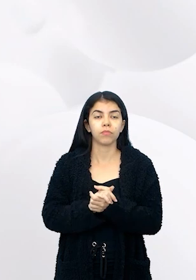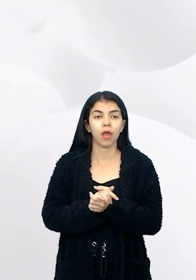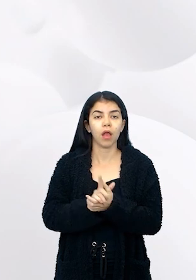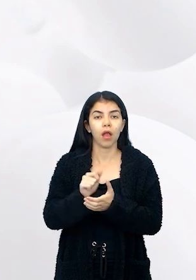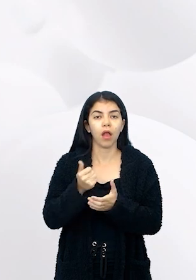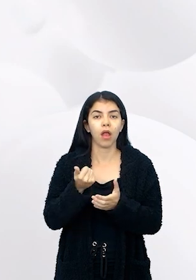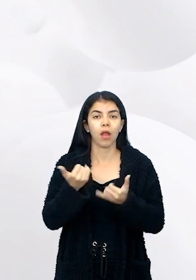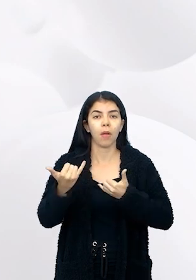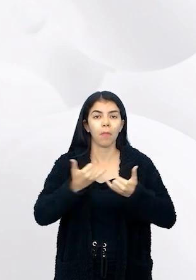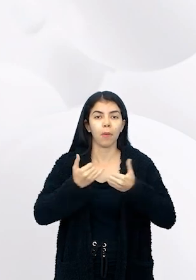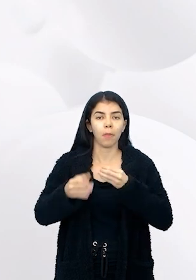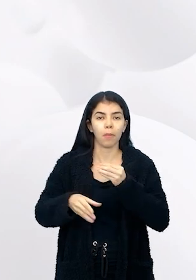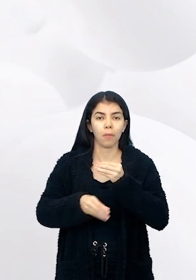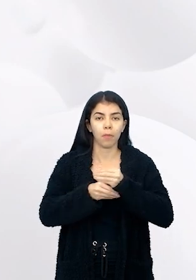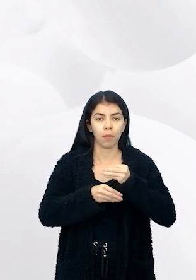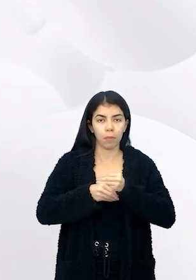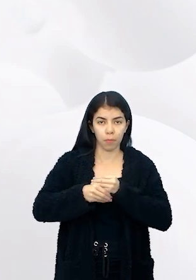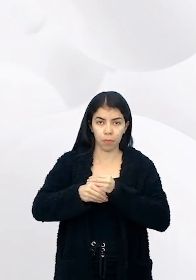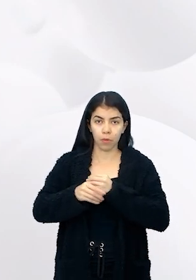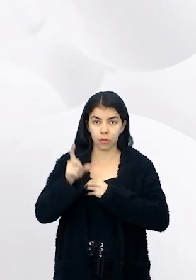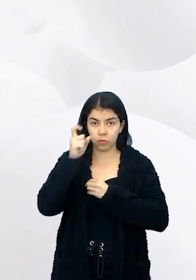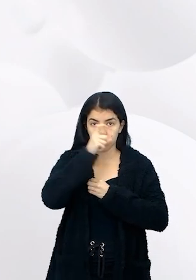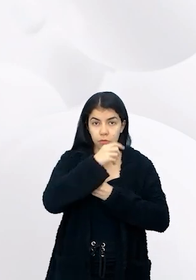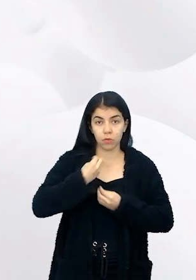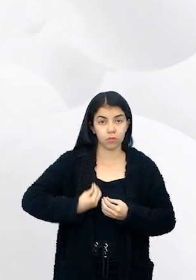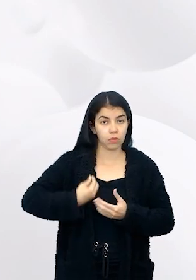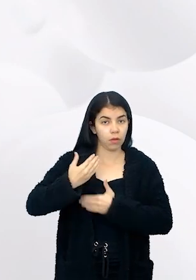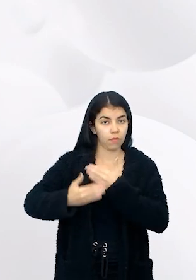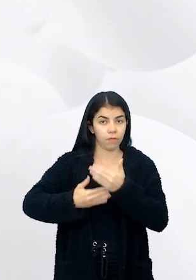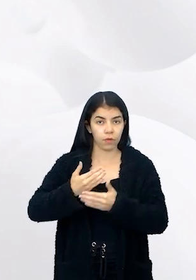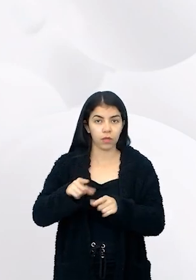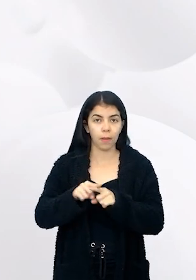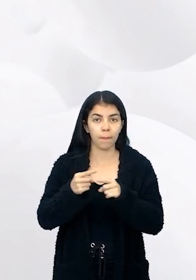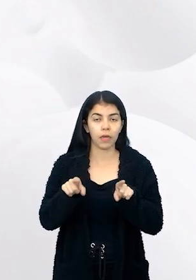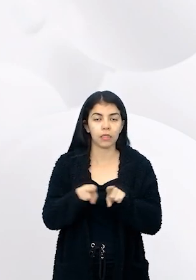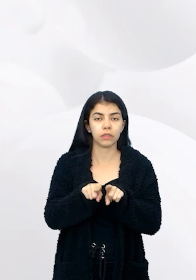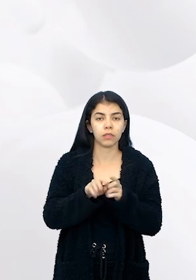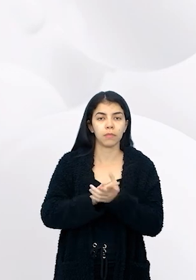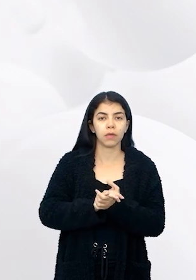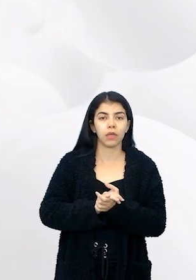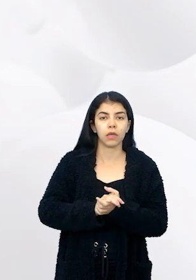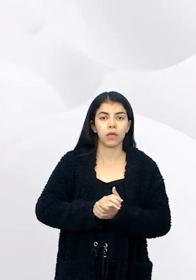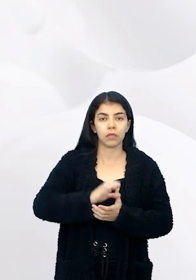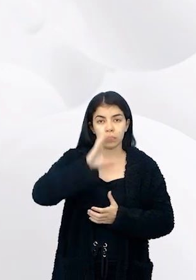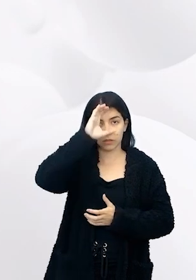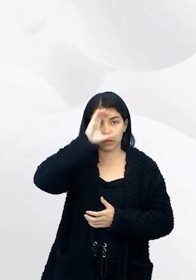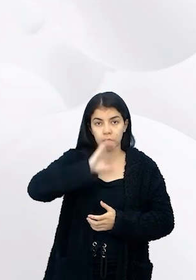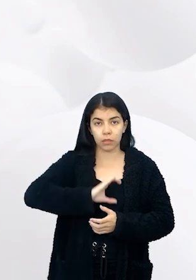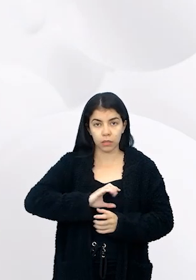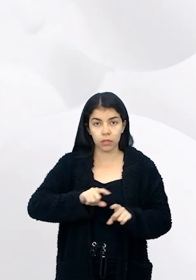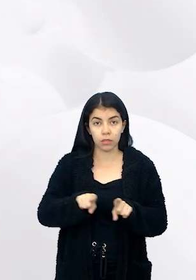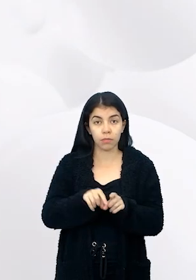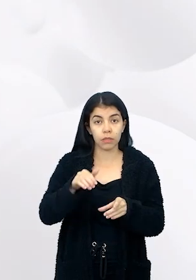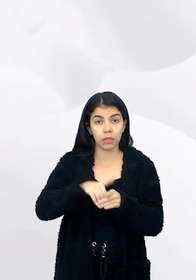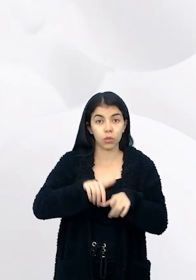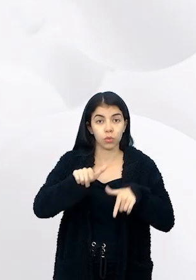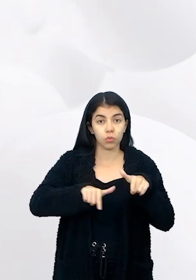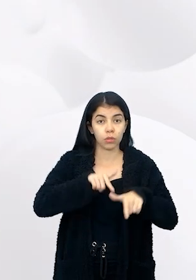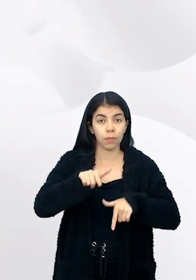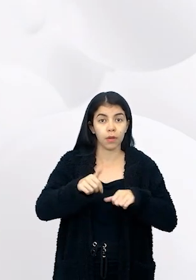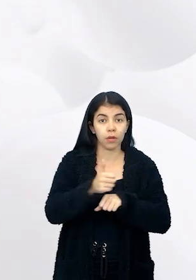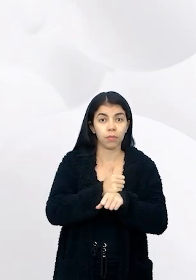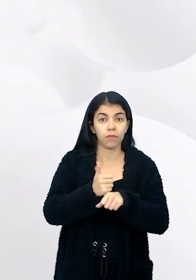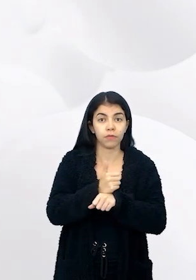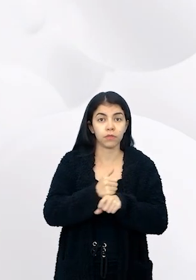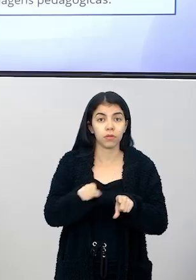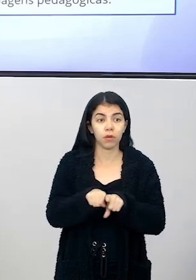complexas, quer seja na vida cotidiana, mas no pleno exercício da cidadania e também no mundo do trabalho. E aí,